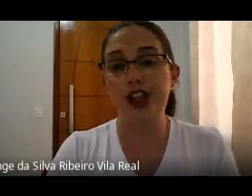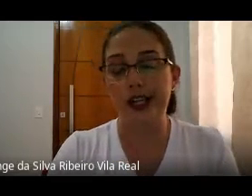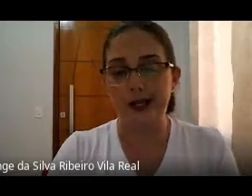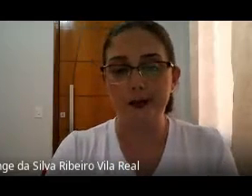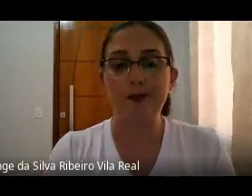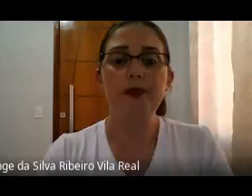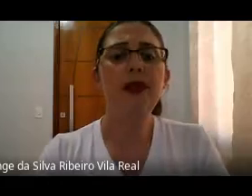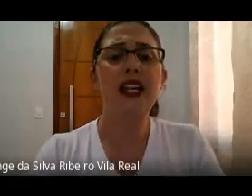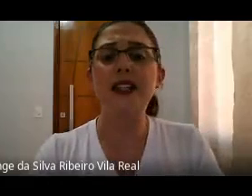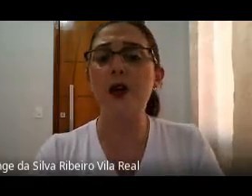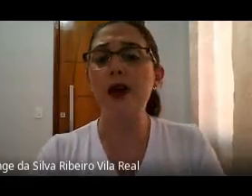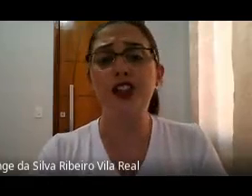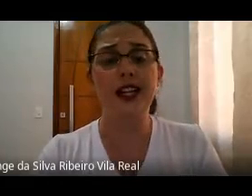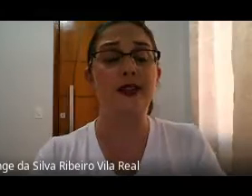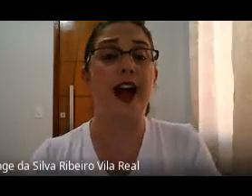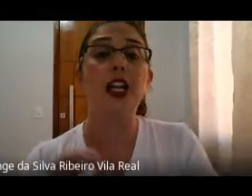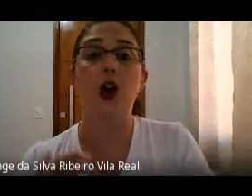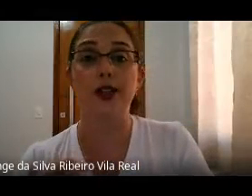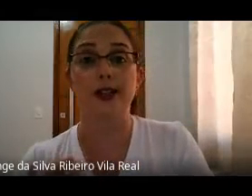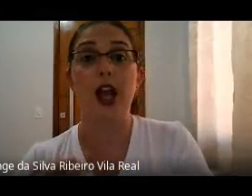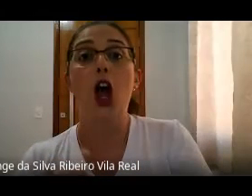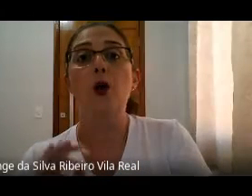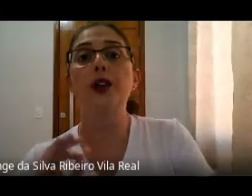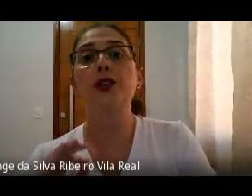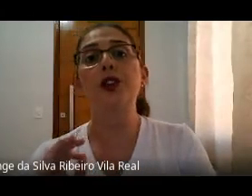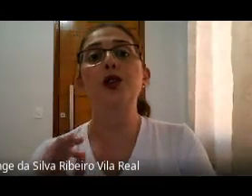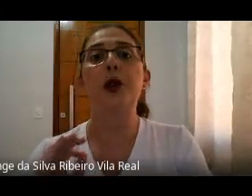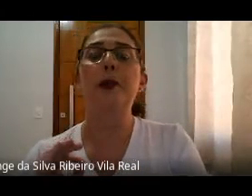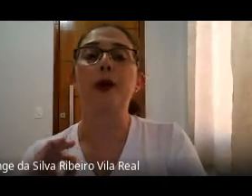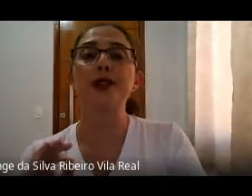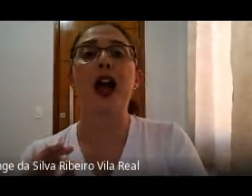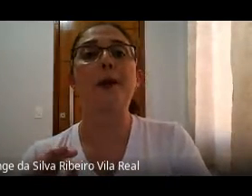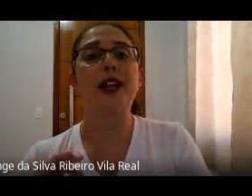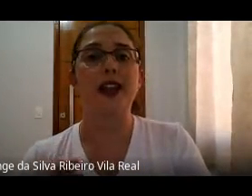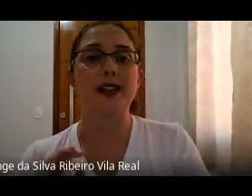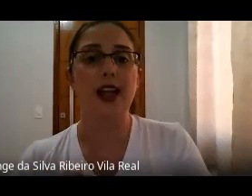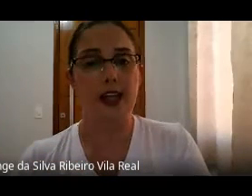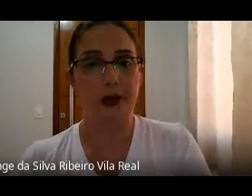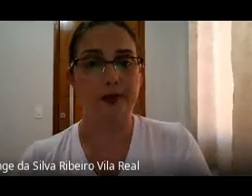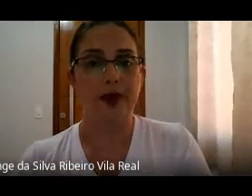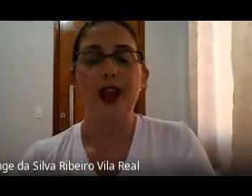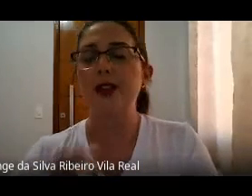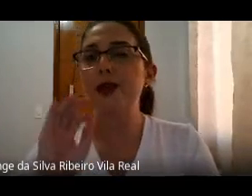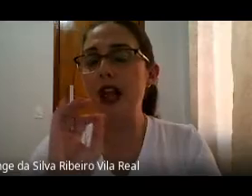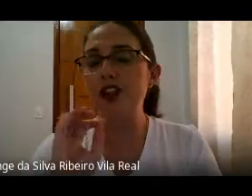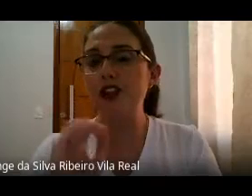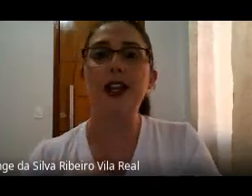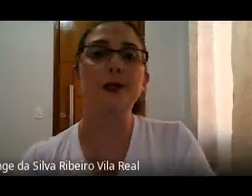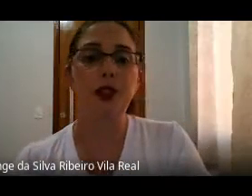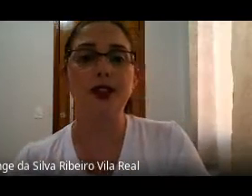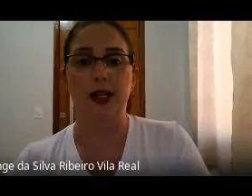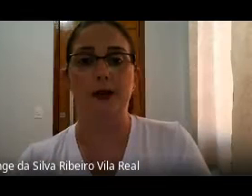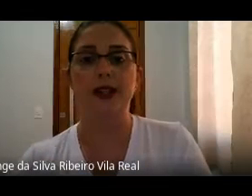algumas dicas, que são dicas valiosas quando nós nos propomos a aprender esta língua. São